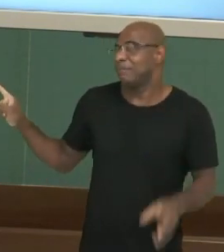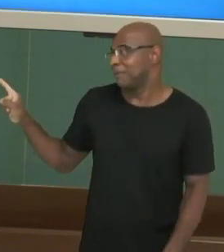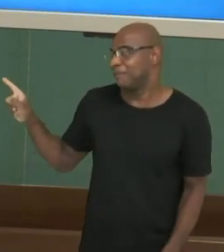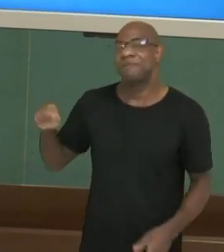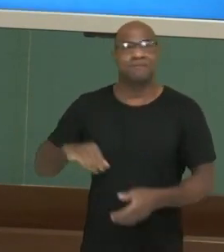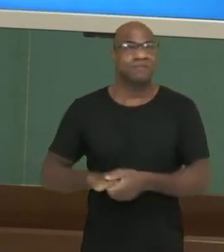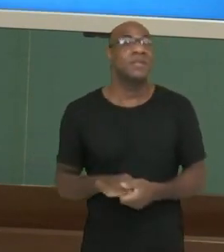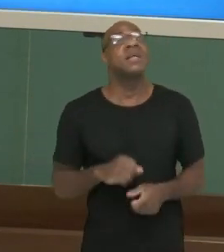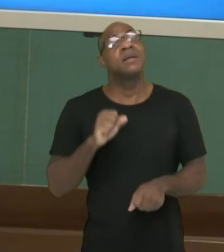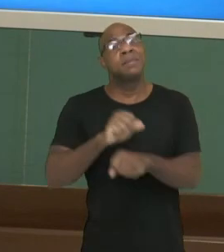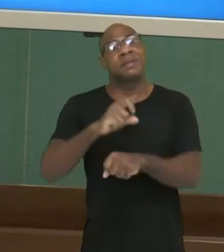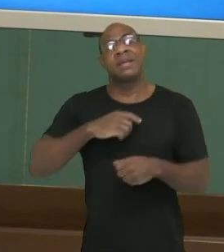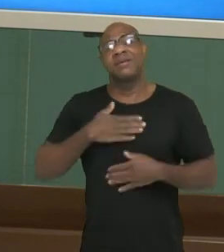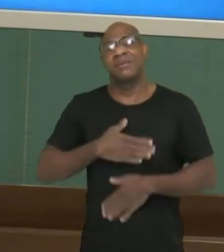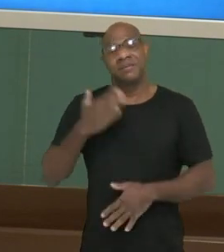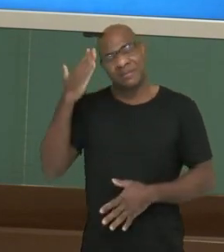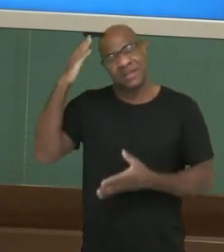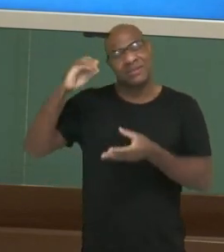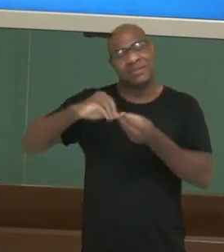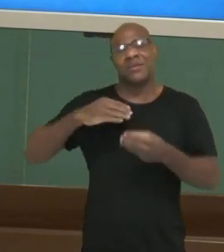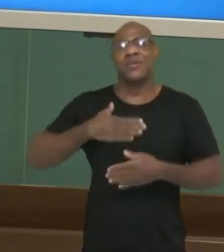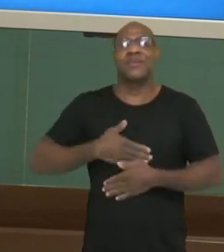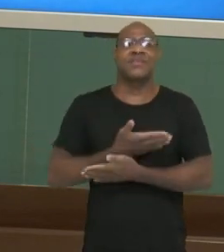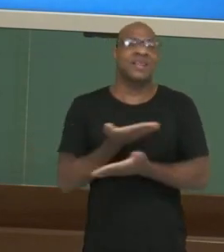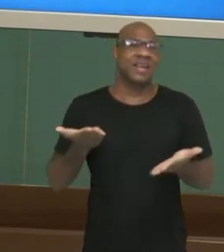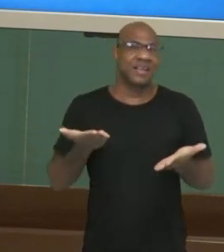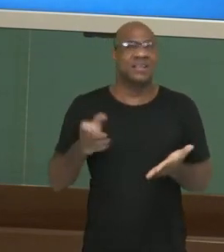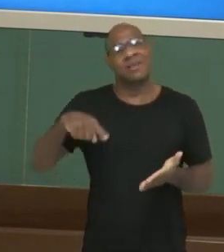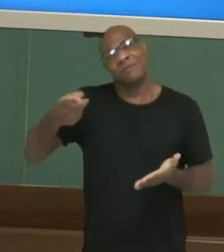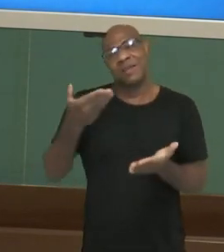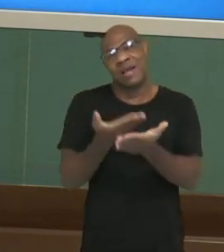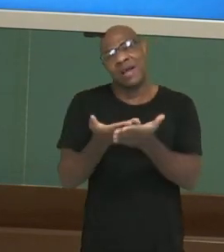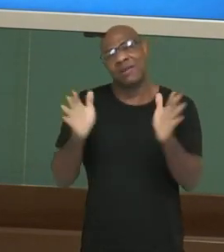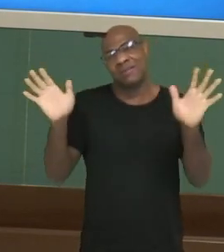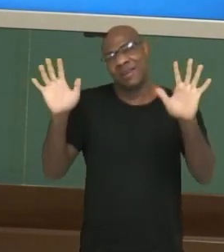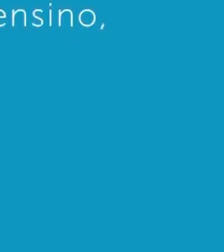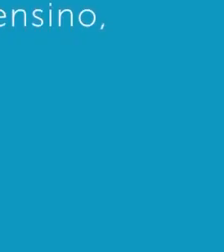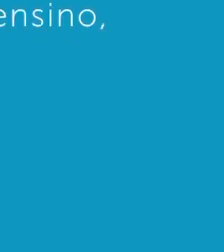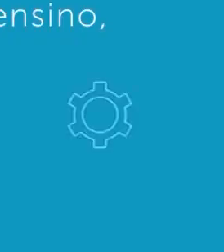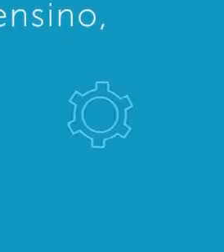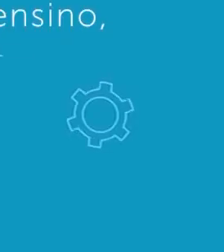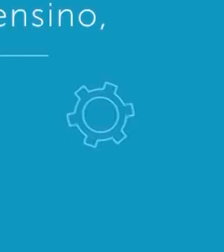ok? Espero que vocês tenham entendido, tenham gostado e a gente se vê na próxima aula. Até mais!